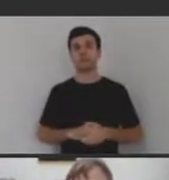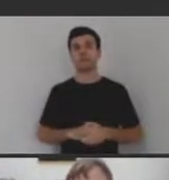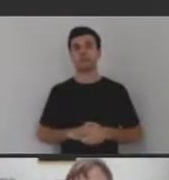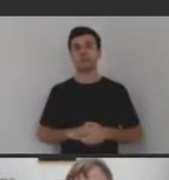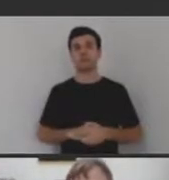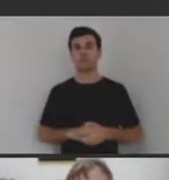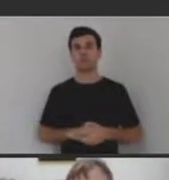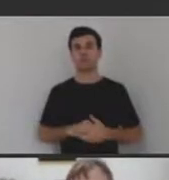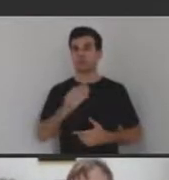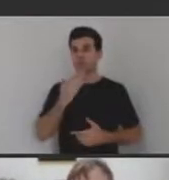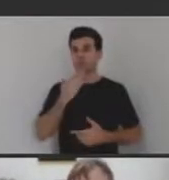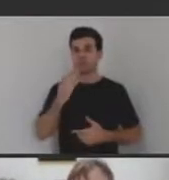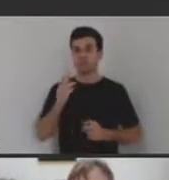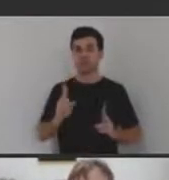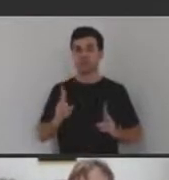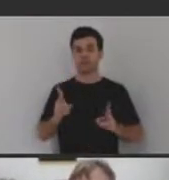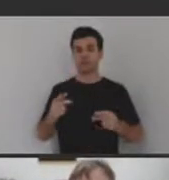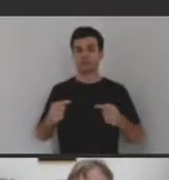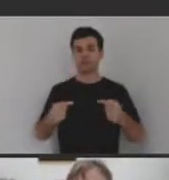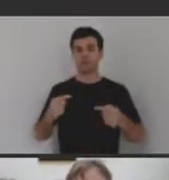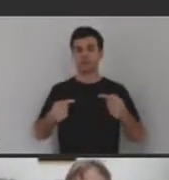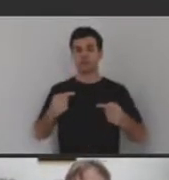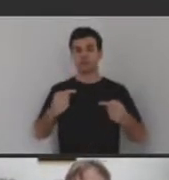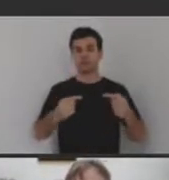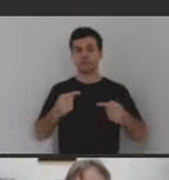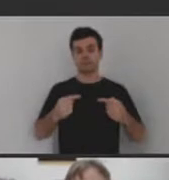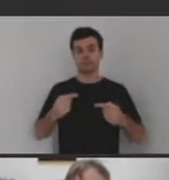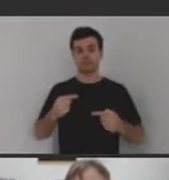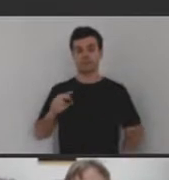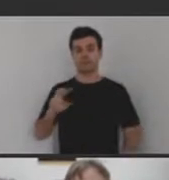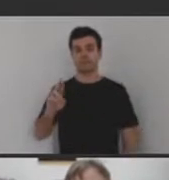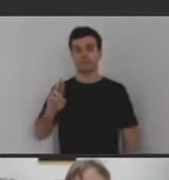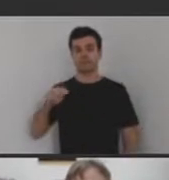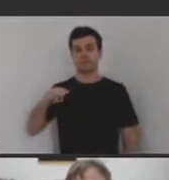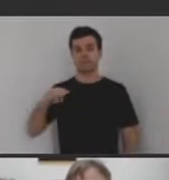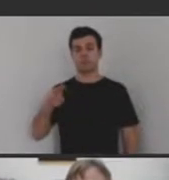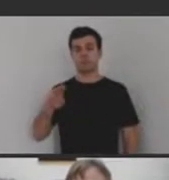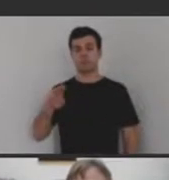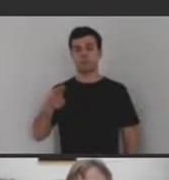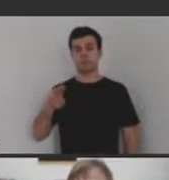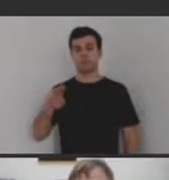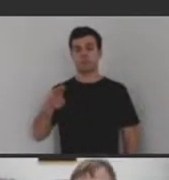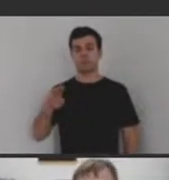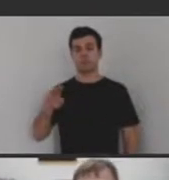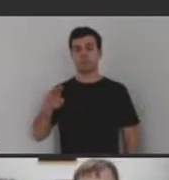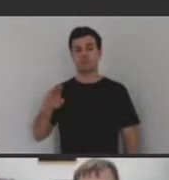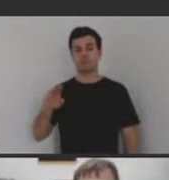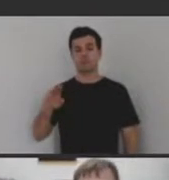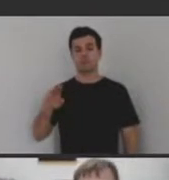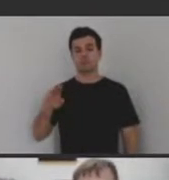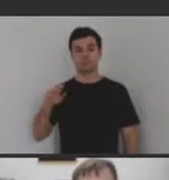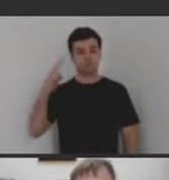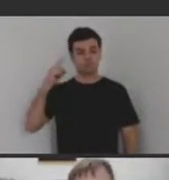Requerimento continua em discussão. Vereador Rubens Champan com a palavra. O microfone do senhor está desligado,